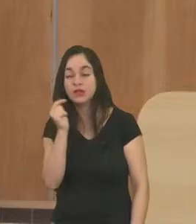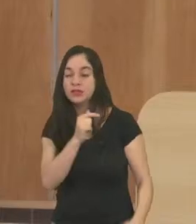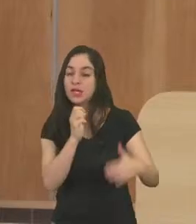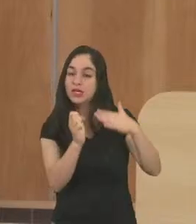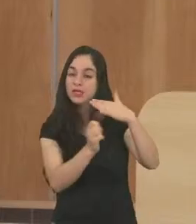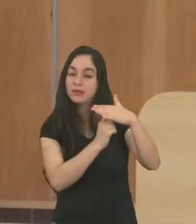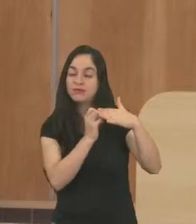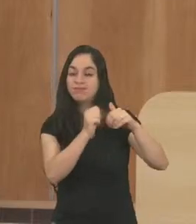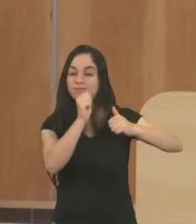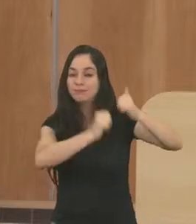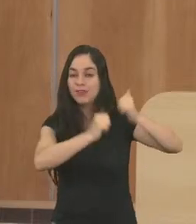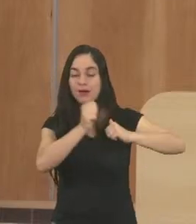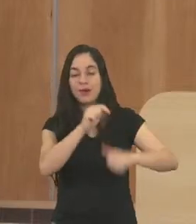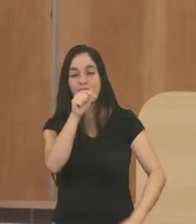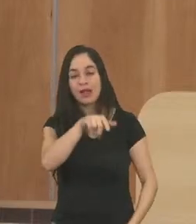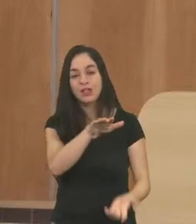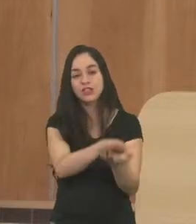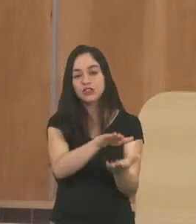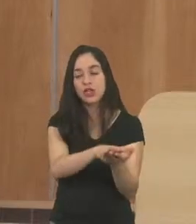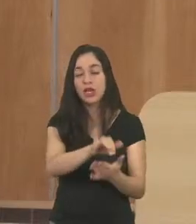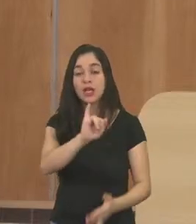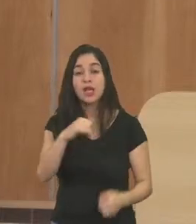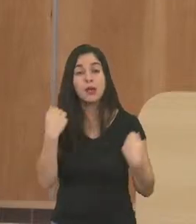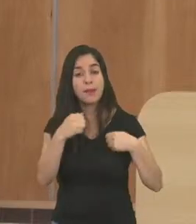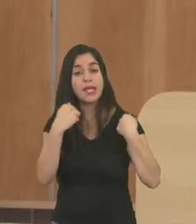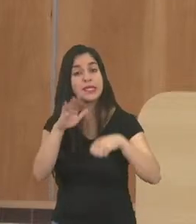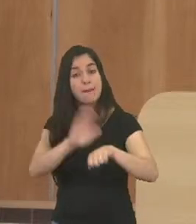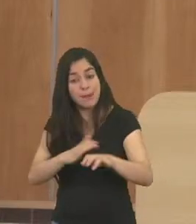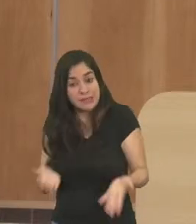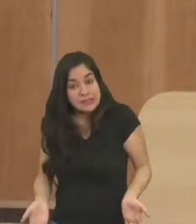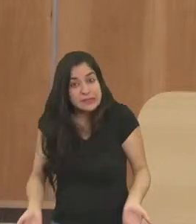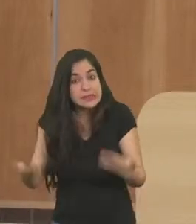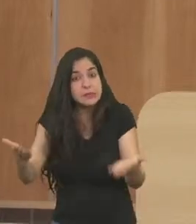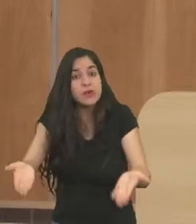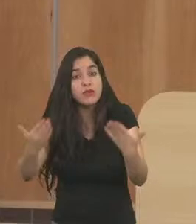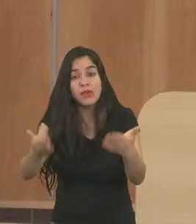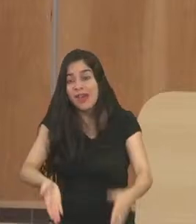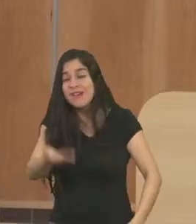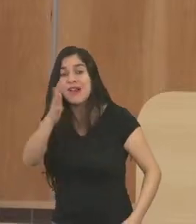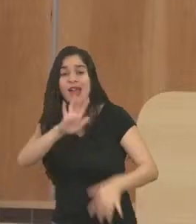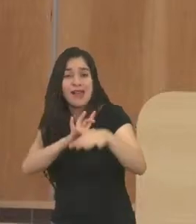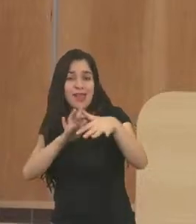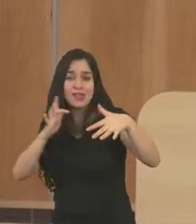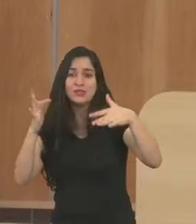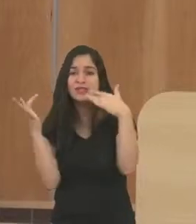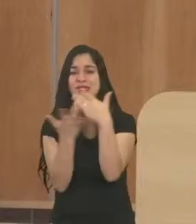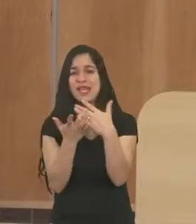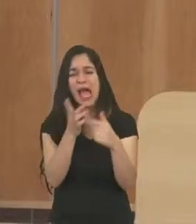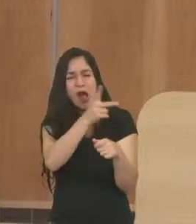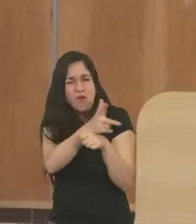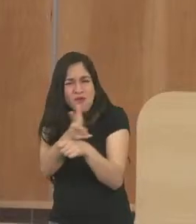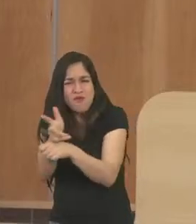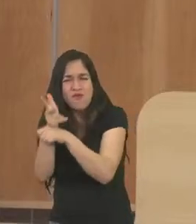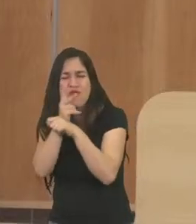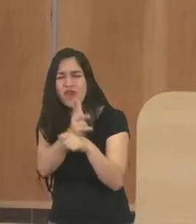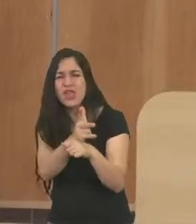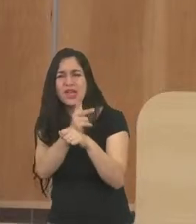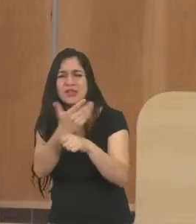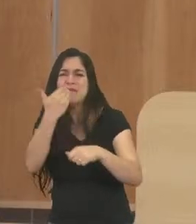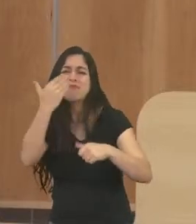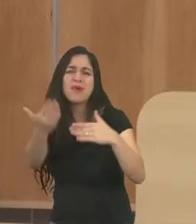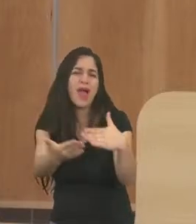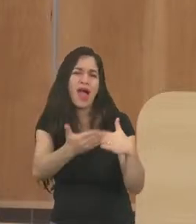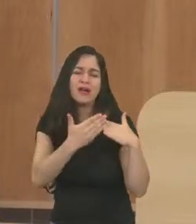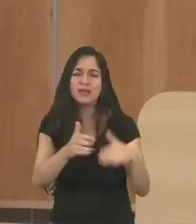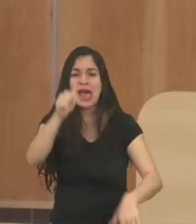ser localizada aqui nesse município, tem que fazer escândalo. Vocês têm que ir para as redes sociais e fazer vídeo. Esta empresa que fica aqui nesse